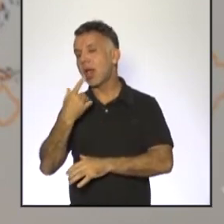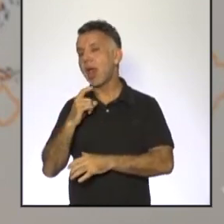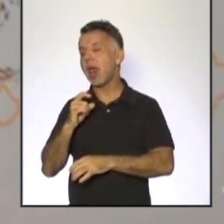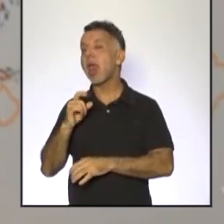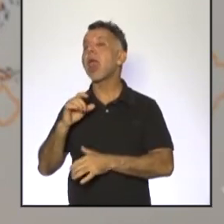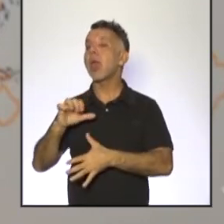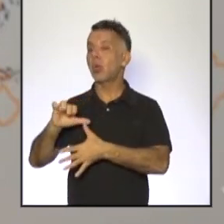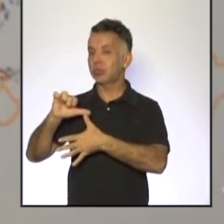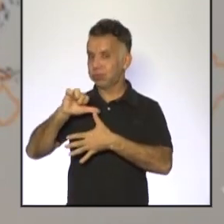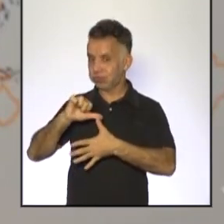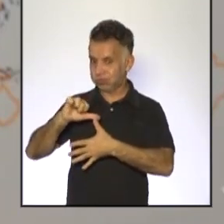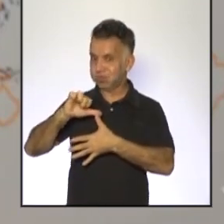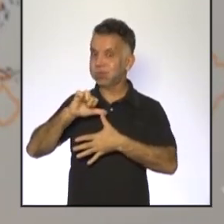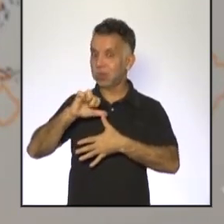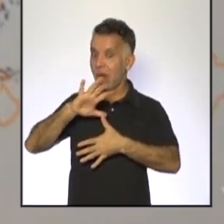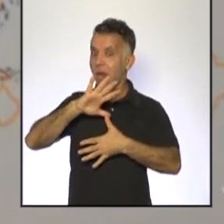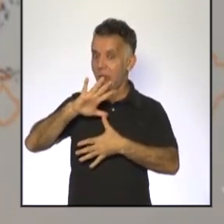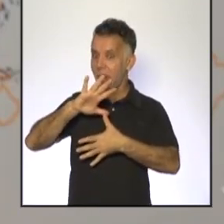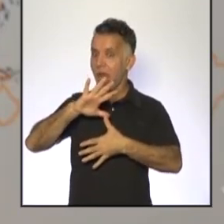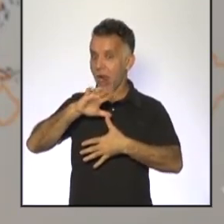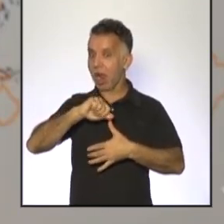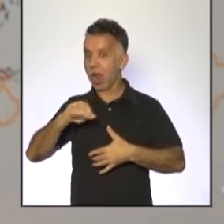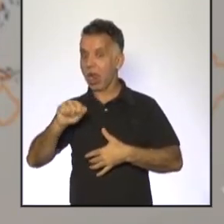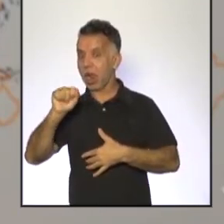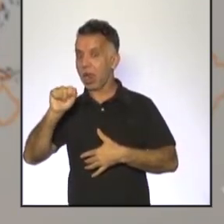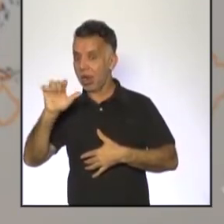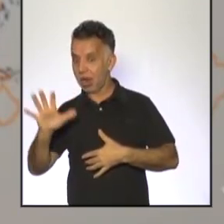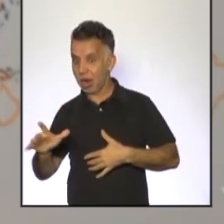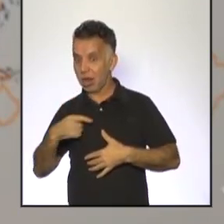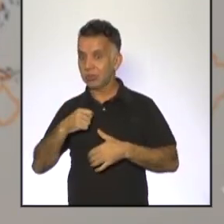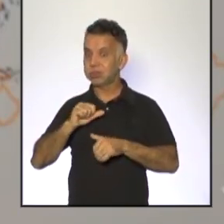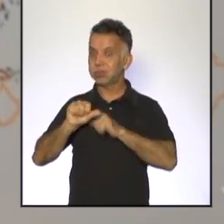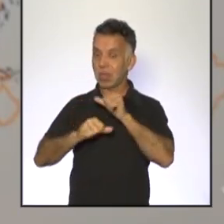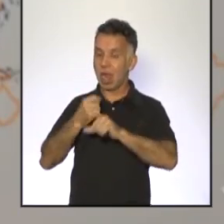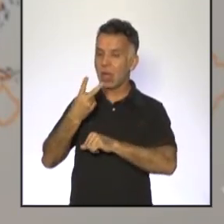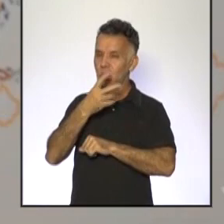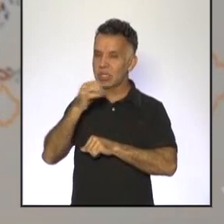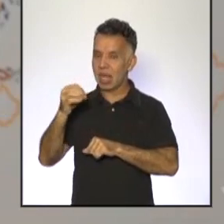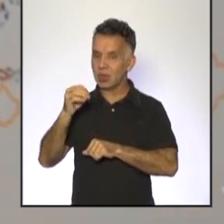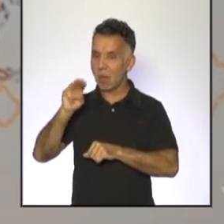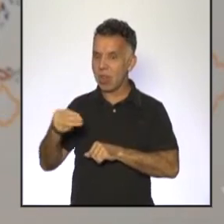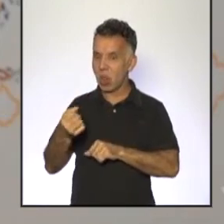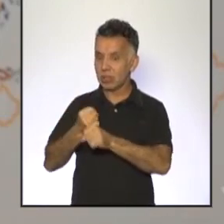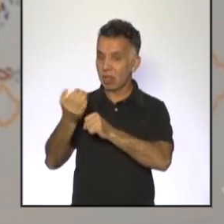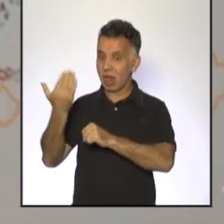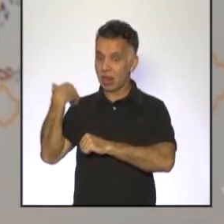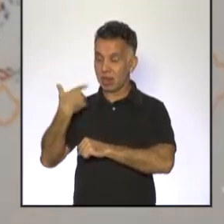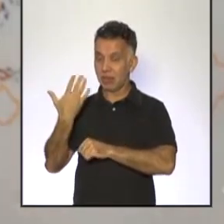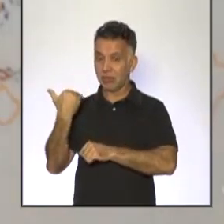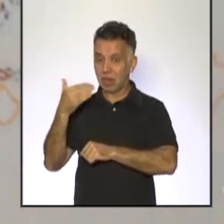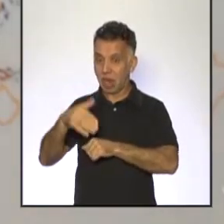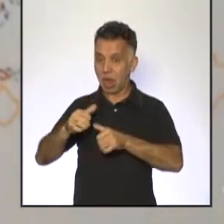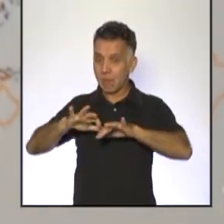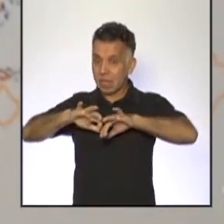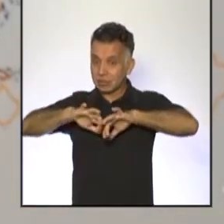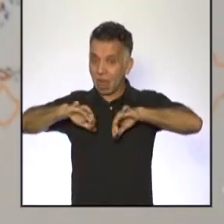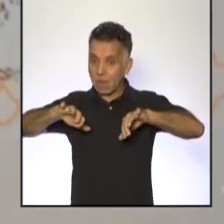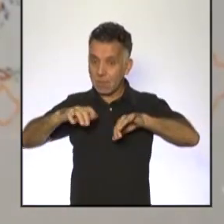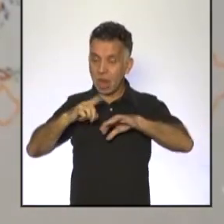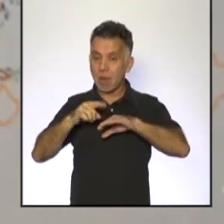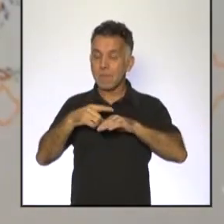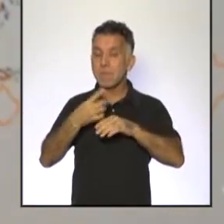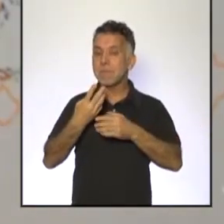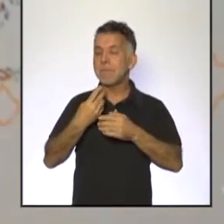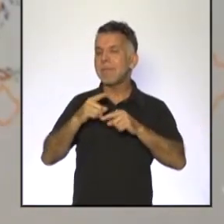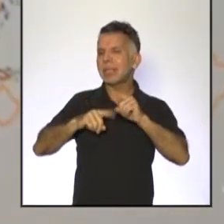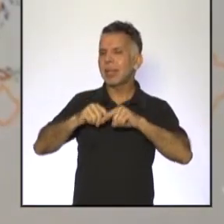continente sul-americano, há 200 milhões de anos atrás, formando o Oceano Atlântico. Só que se eu separo, material do